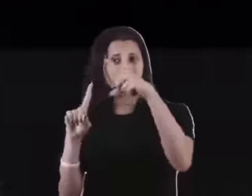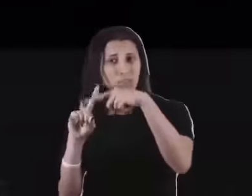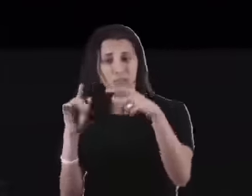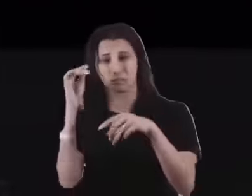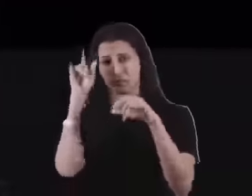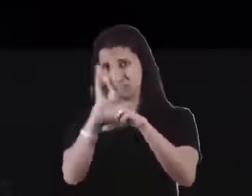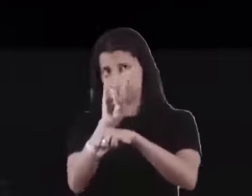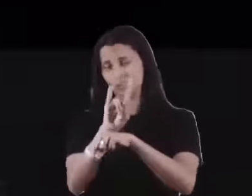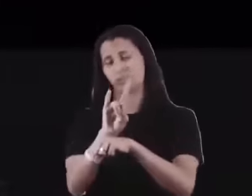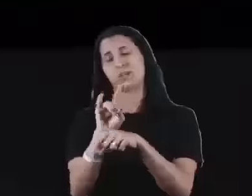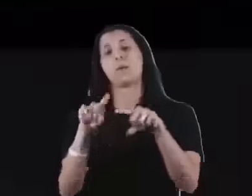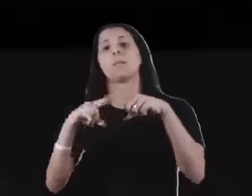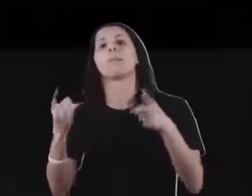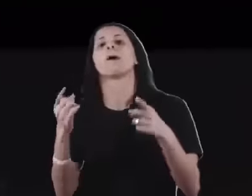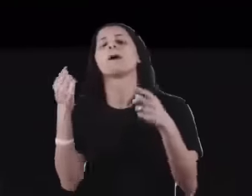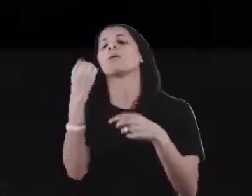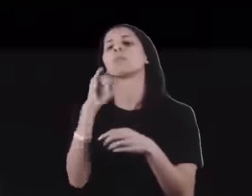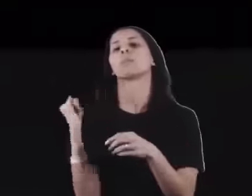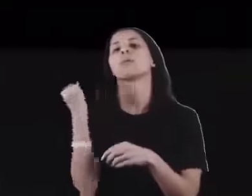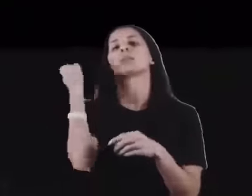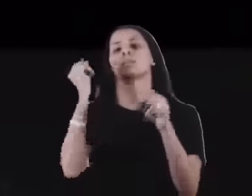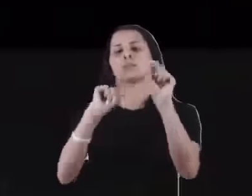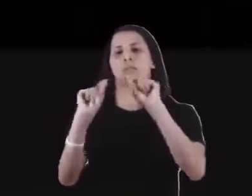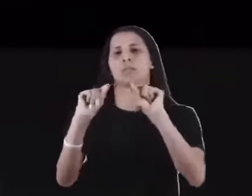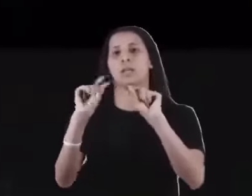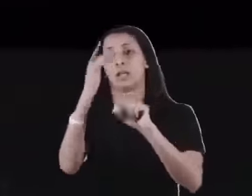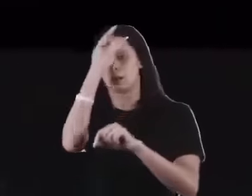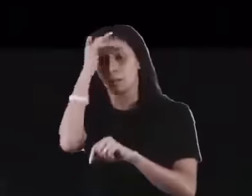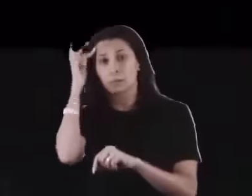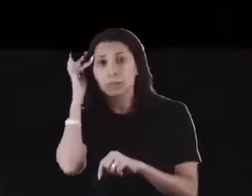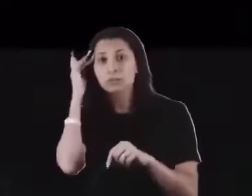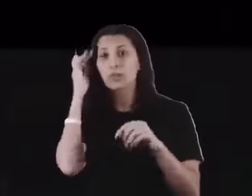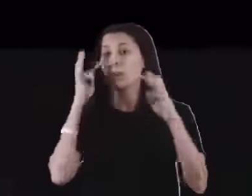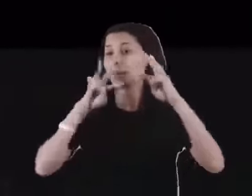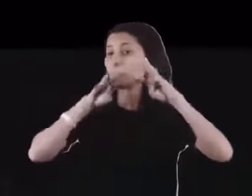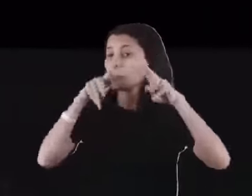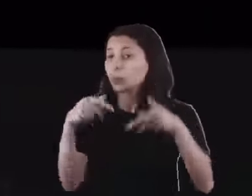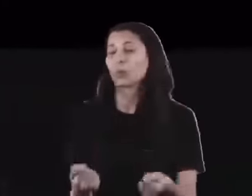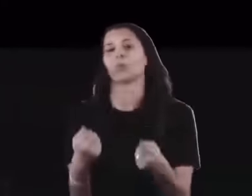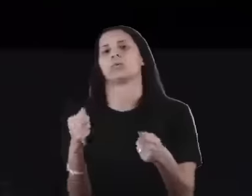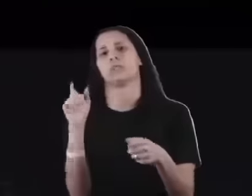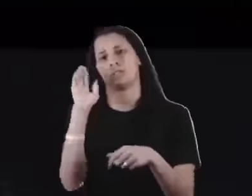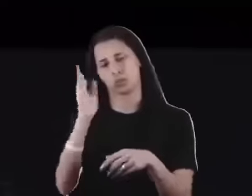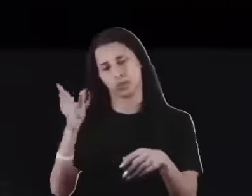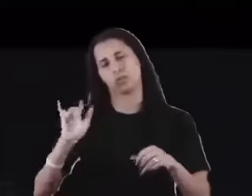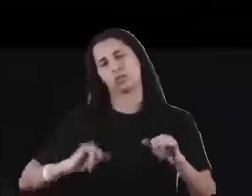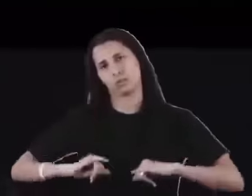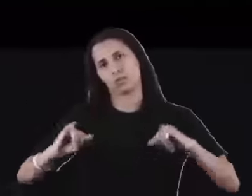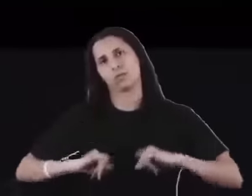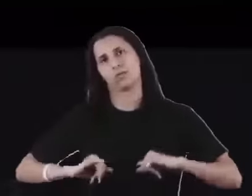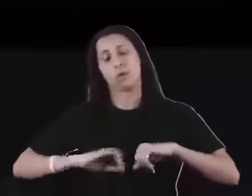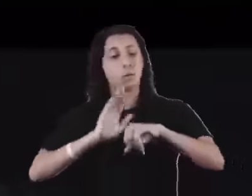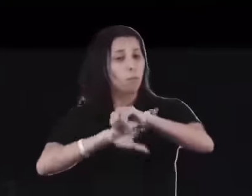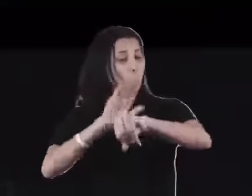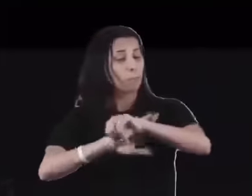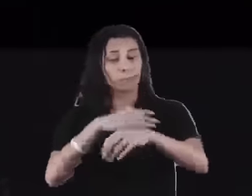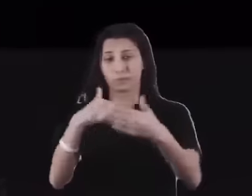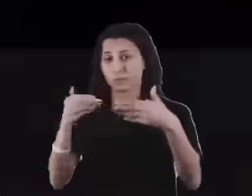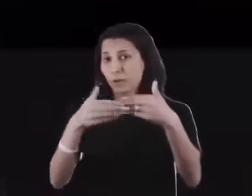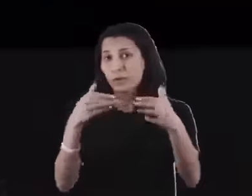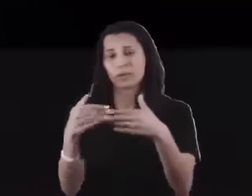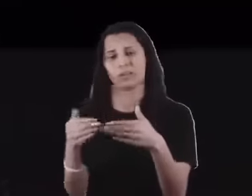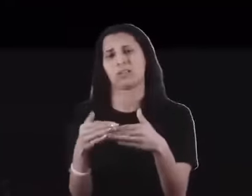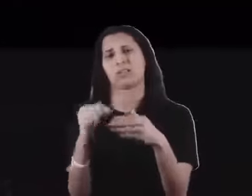da vida já sofremos Traição é verdade ou não é gente é um né minha gente em algum momento a gente já sofreu a